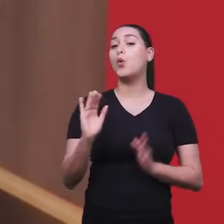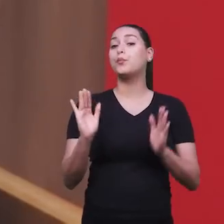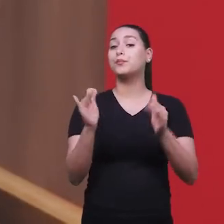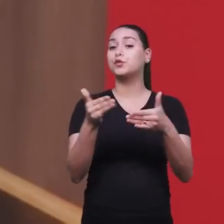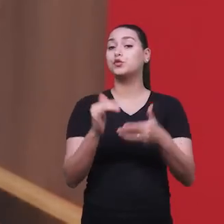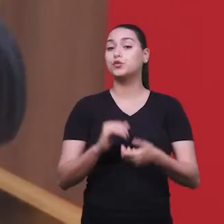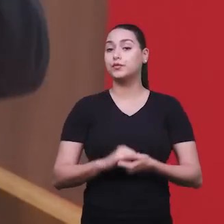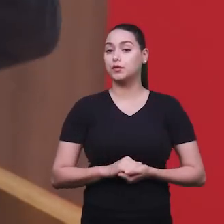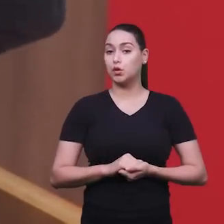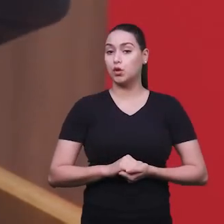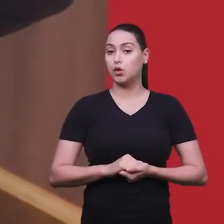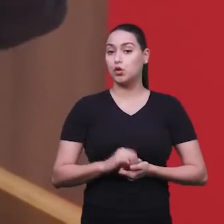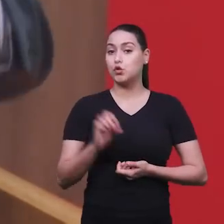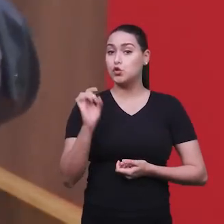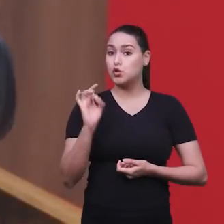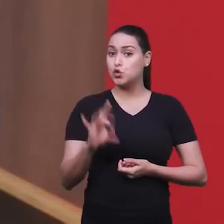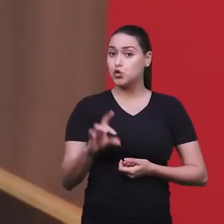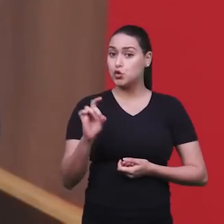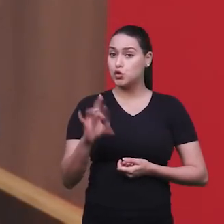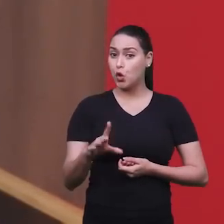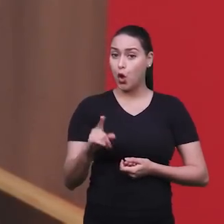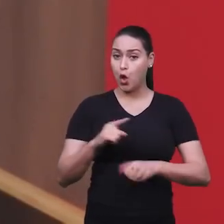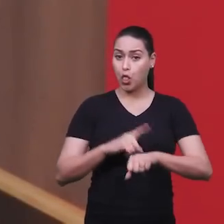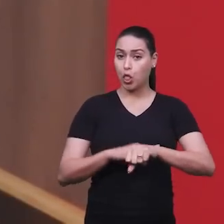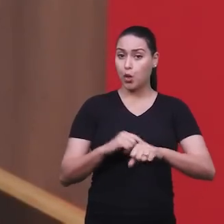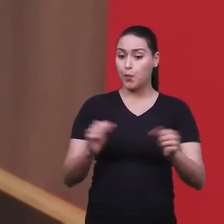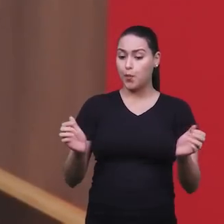um objetivo somente naquele momento.